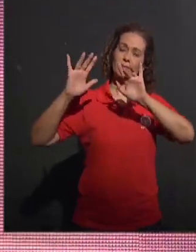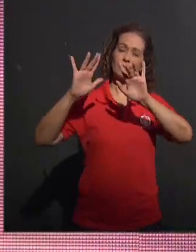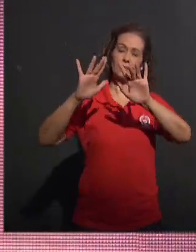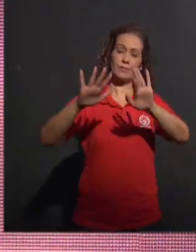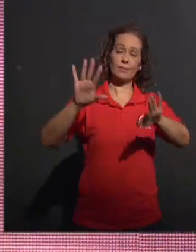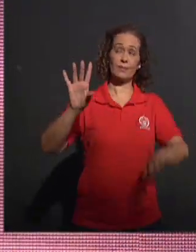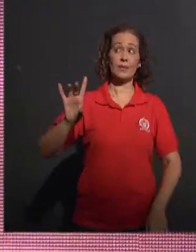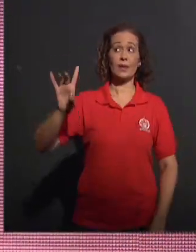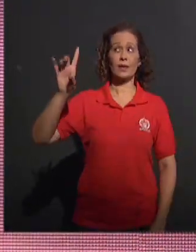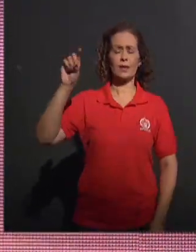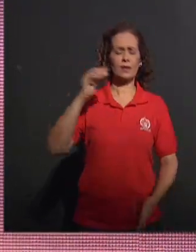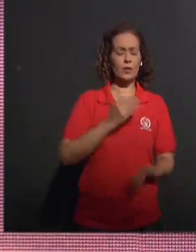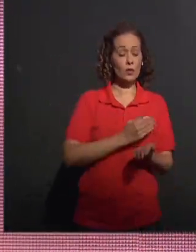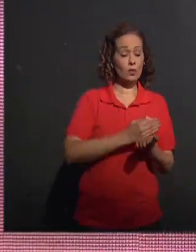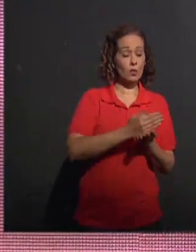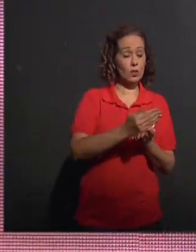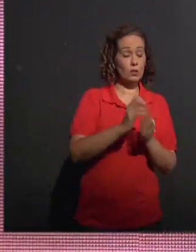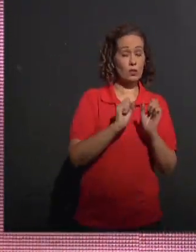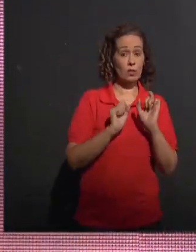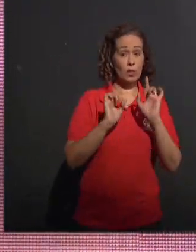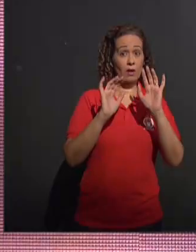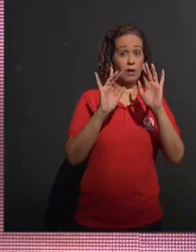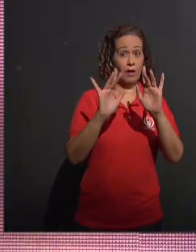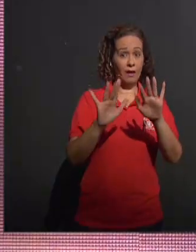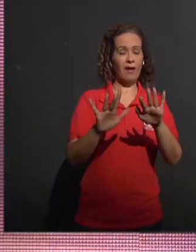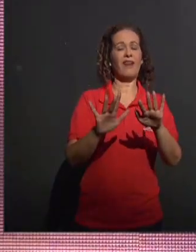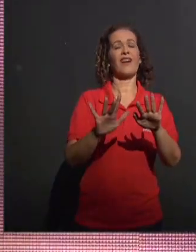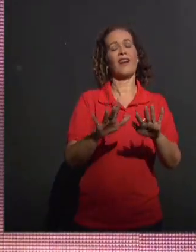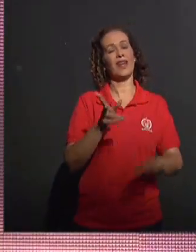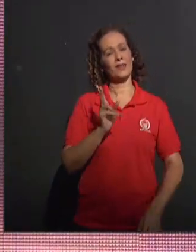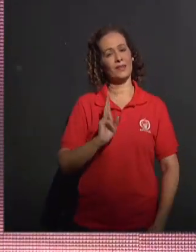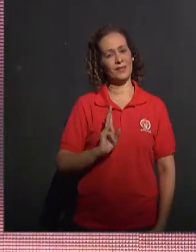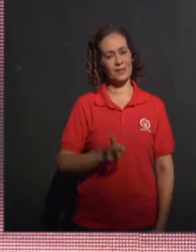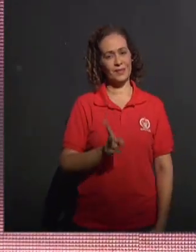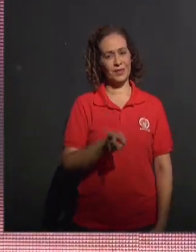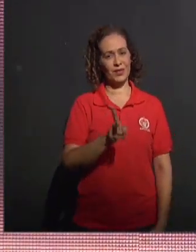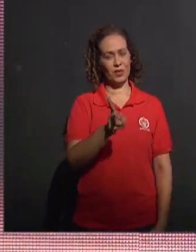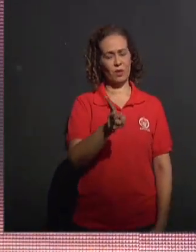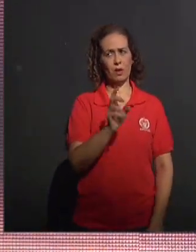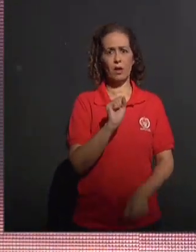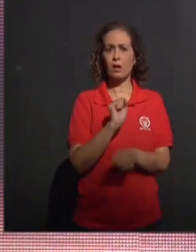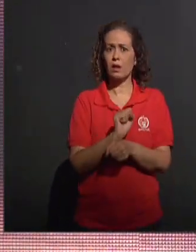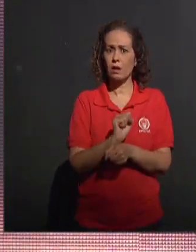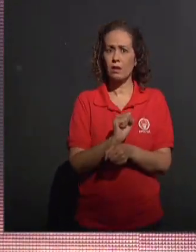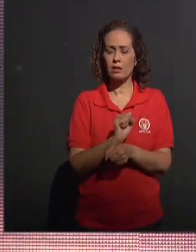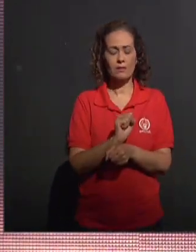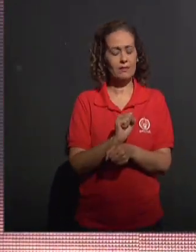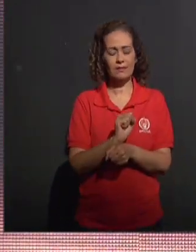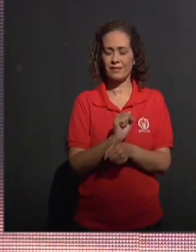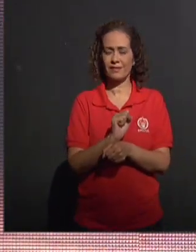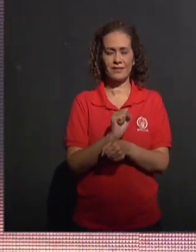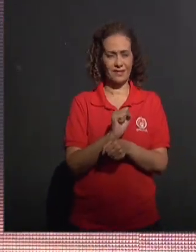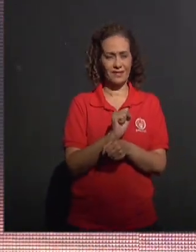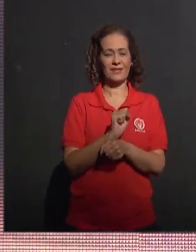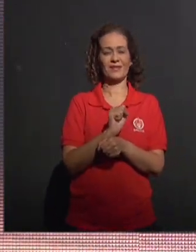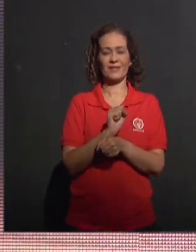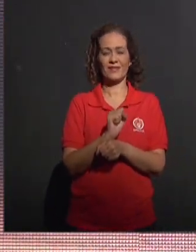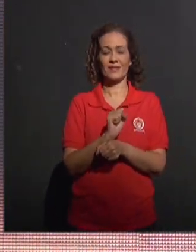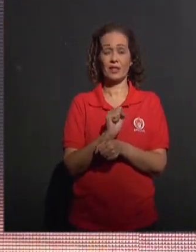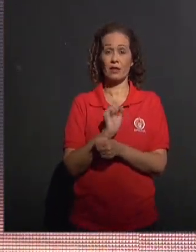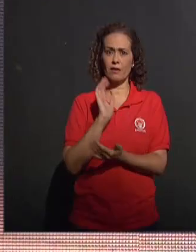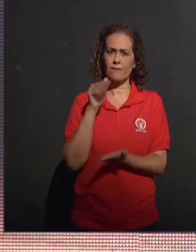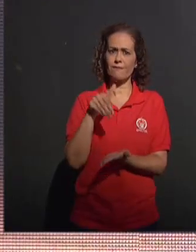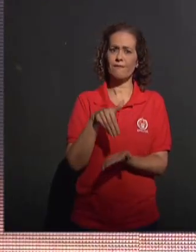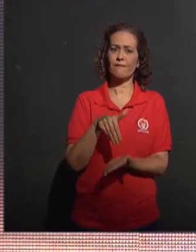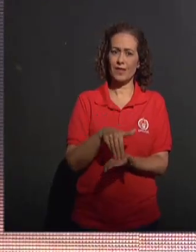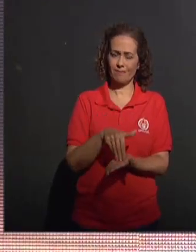obra haverá de completá-la. Não vai ficar pelo meio do caminho, vai completá-la na minha